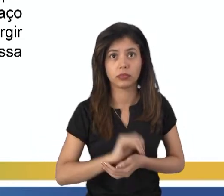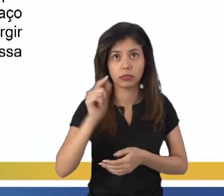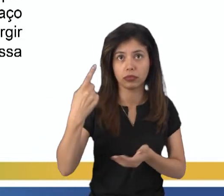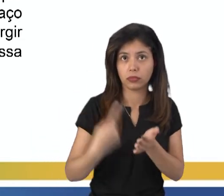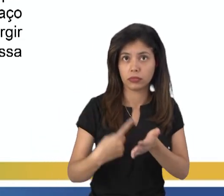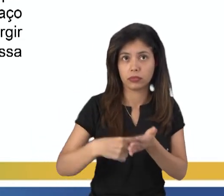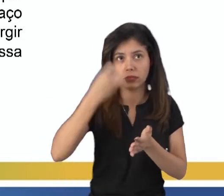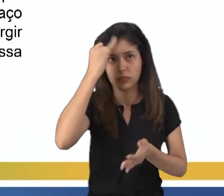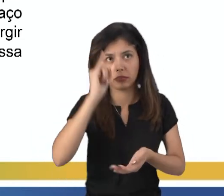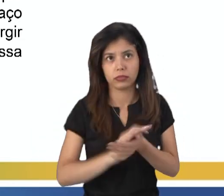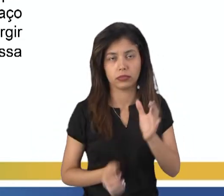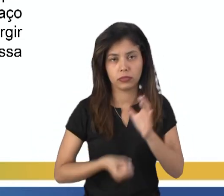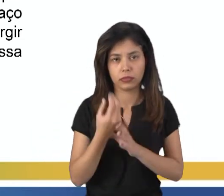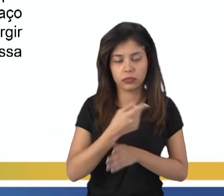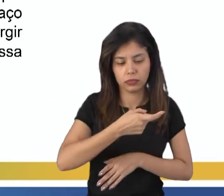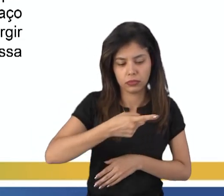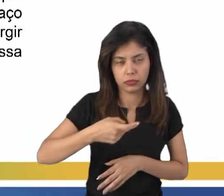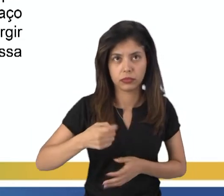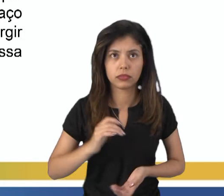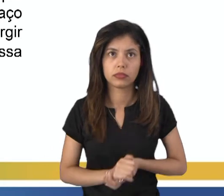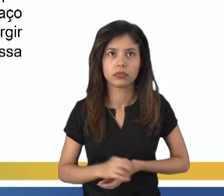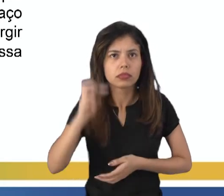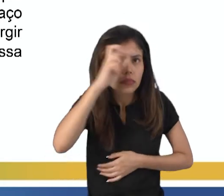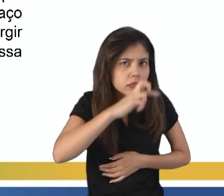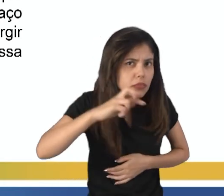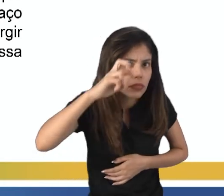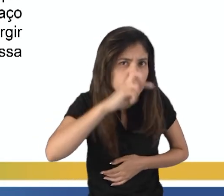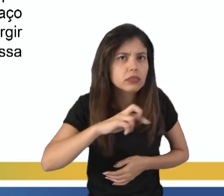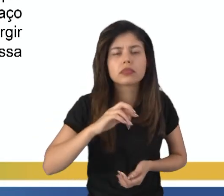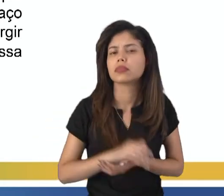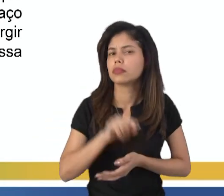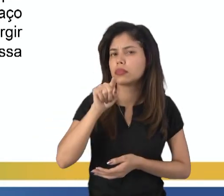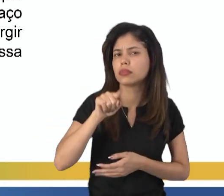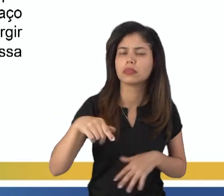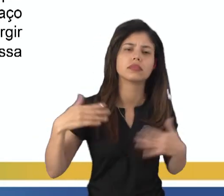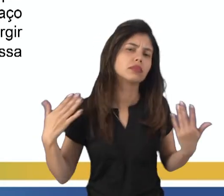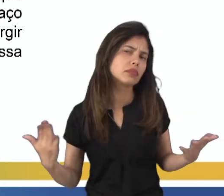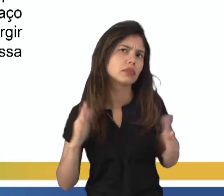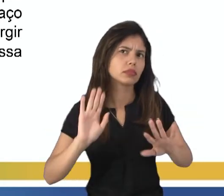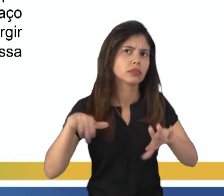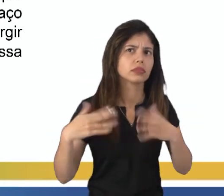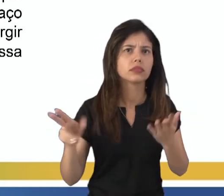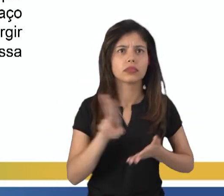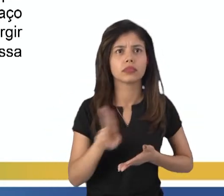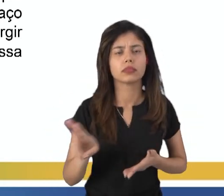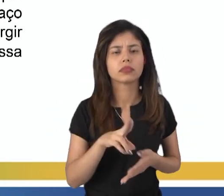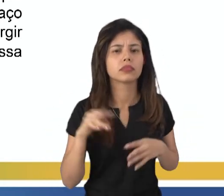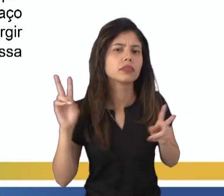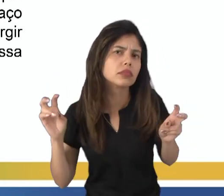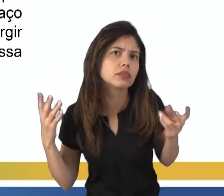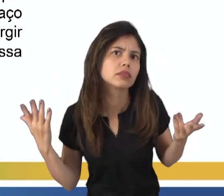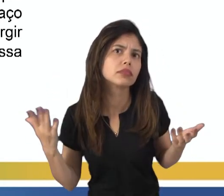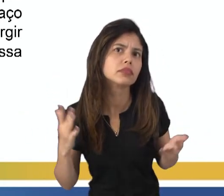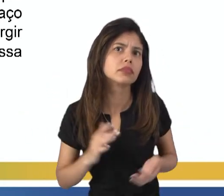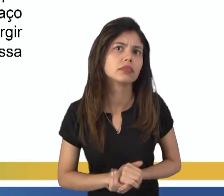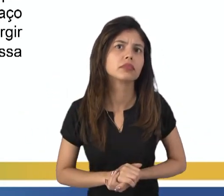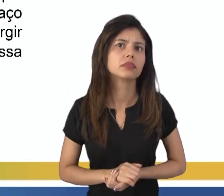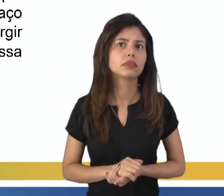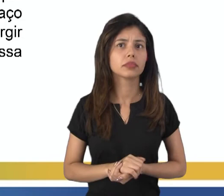acordo com essa ideia, poderiam surgir larvas. Nesse caso aí, qual é o nome dado a essa teoria?